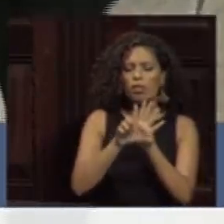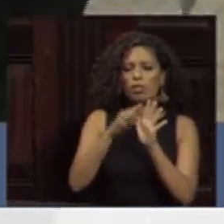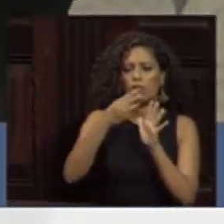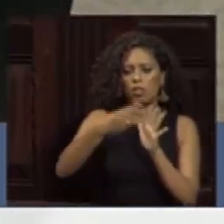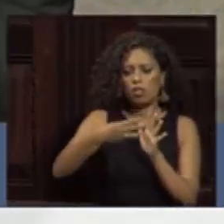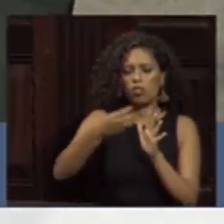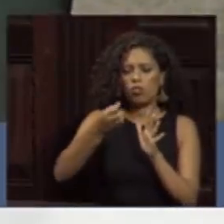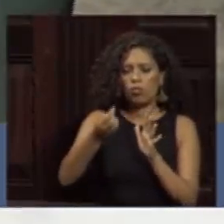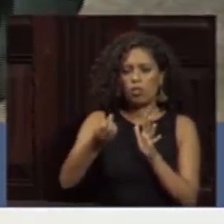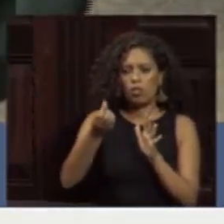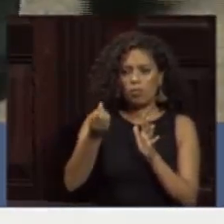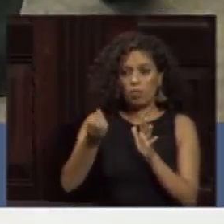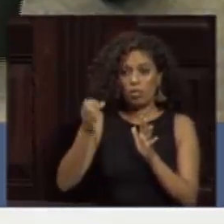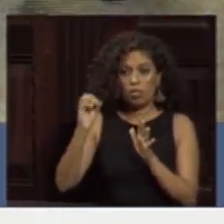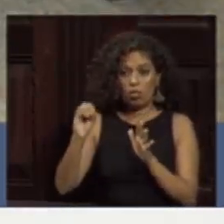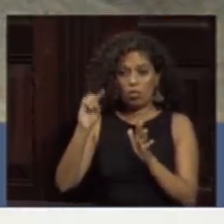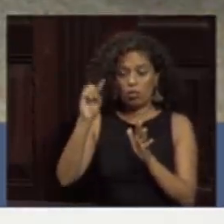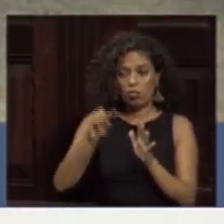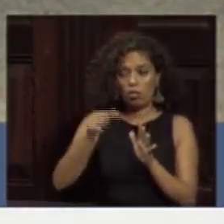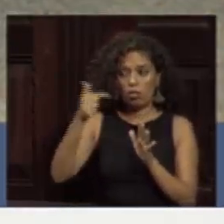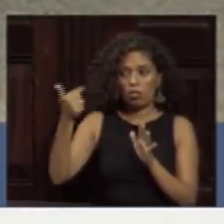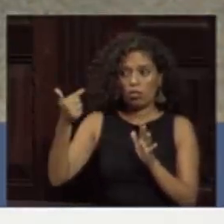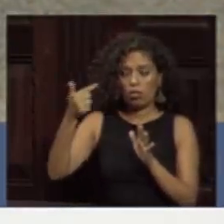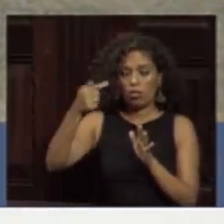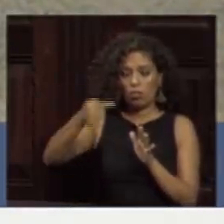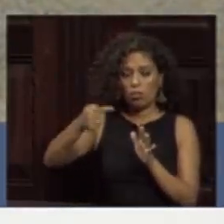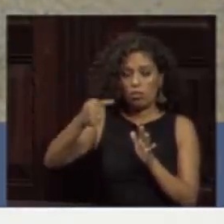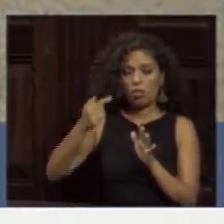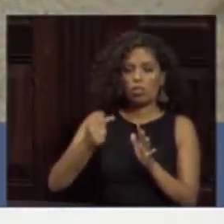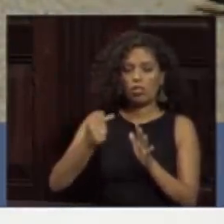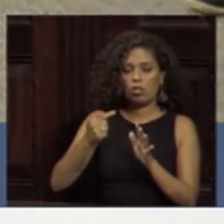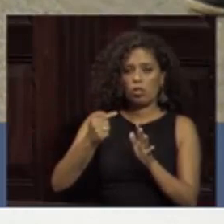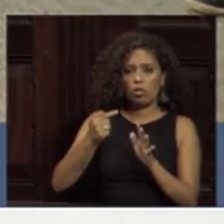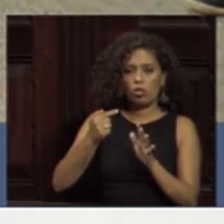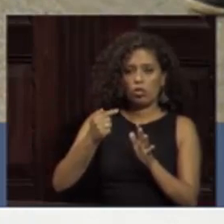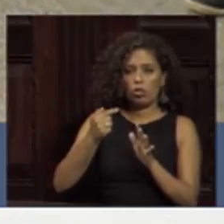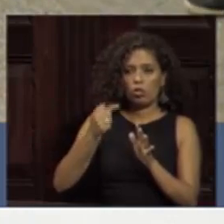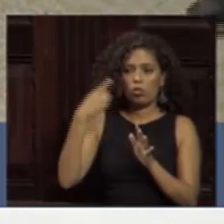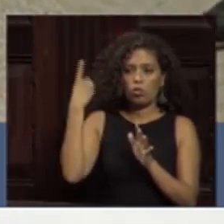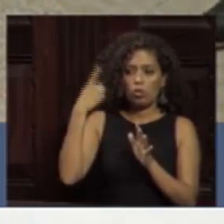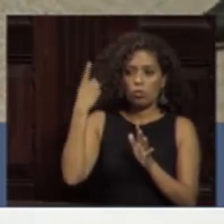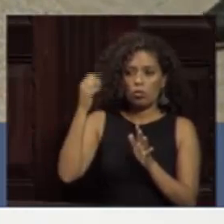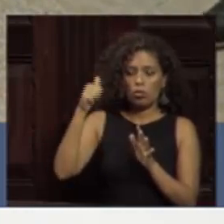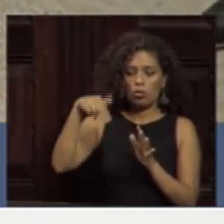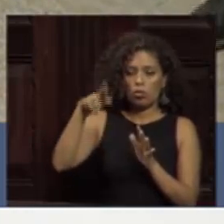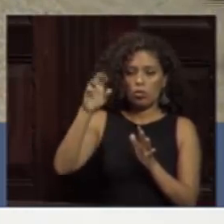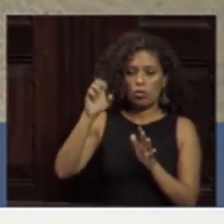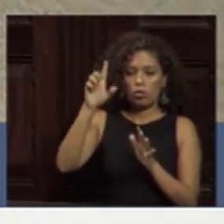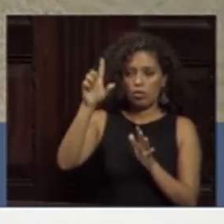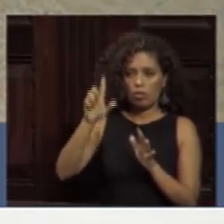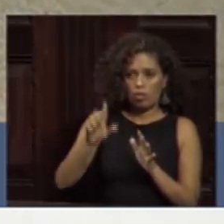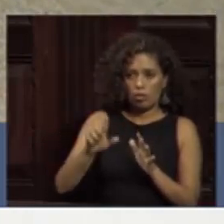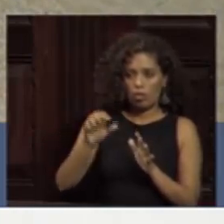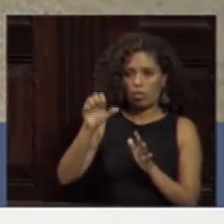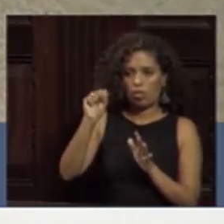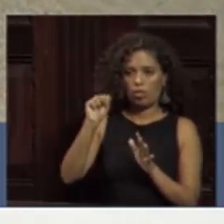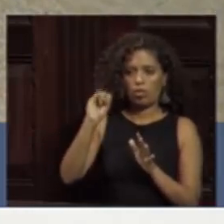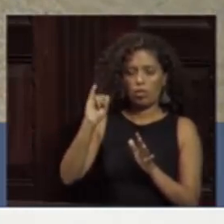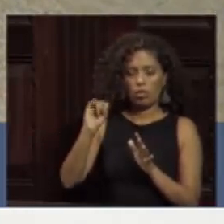de 2017, de autoria do deputado André Siciliano, que já veio à